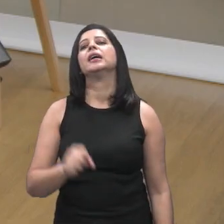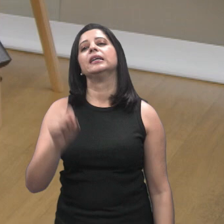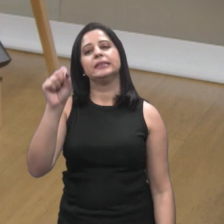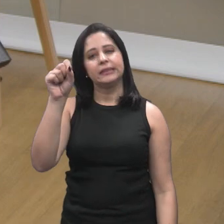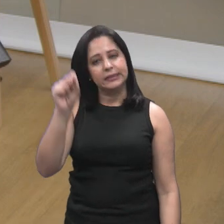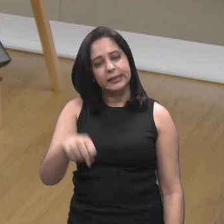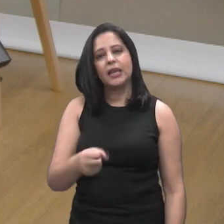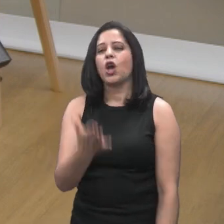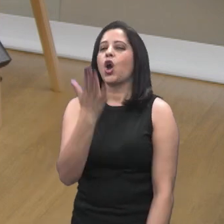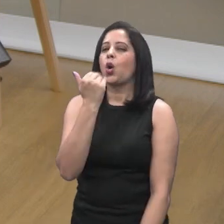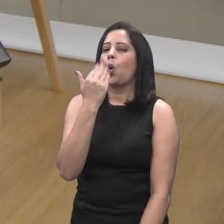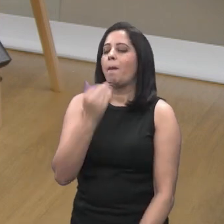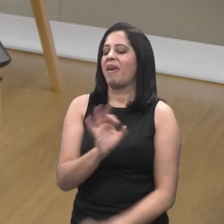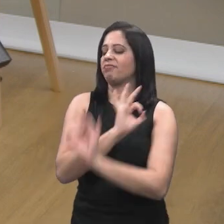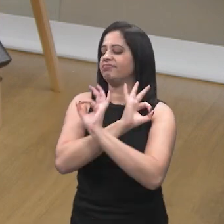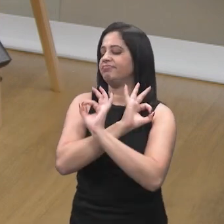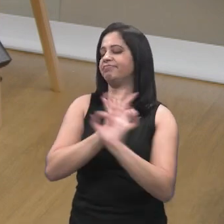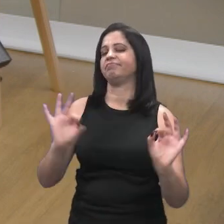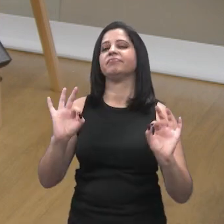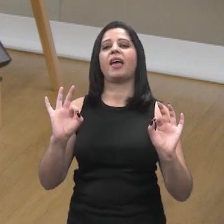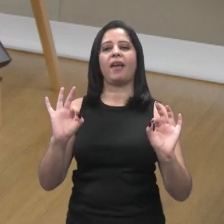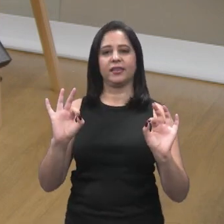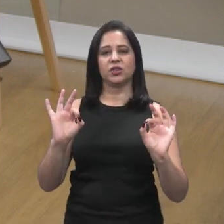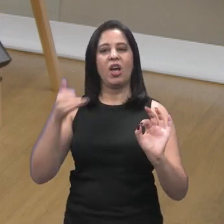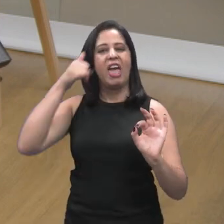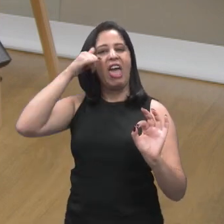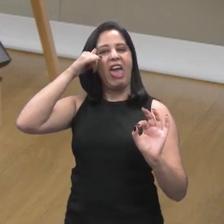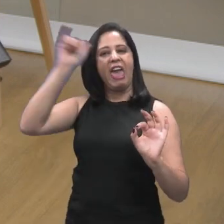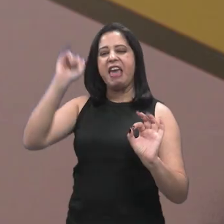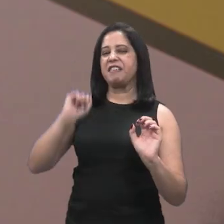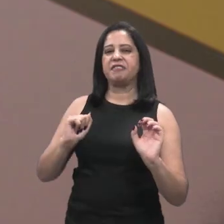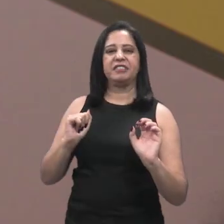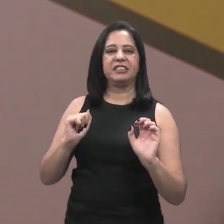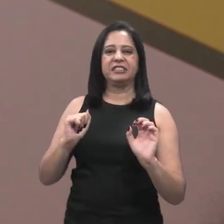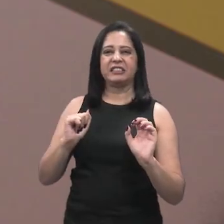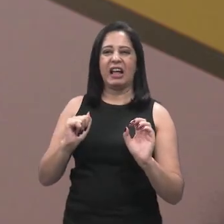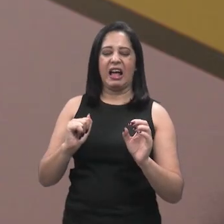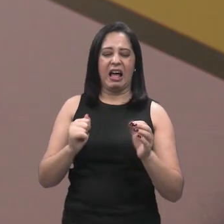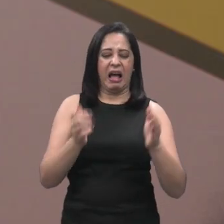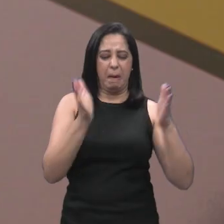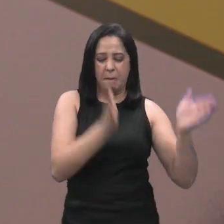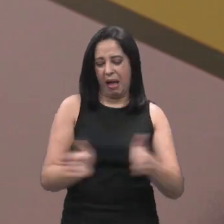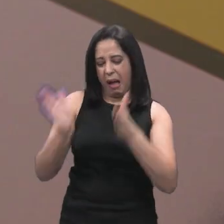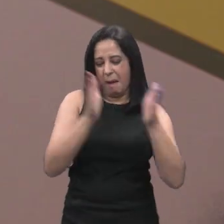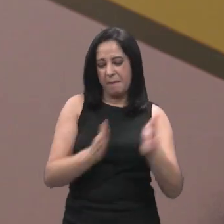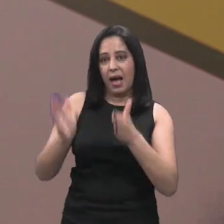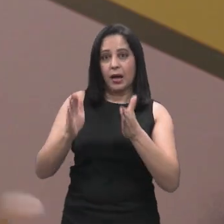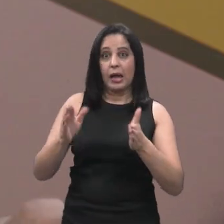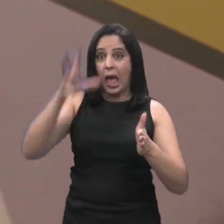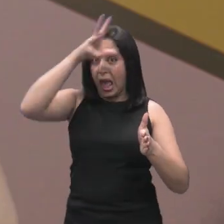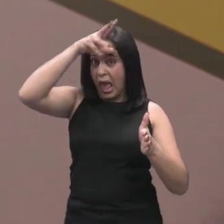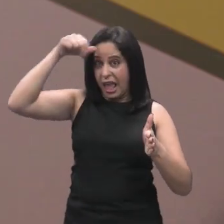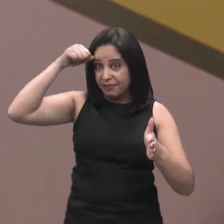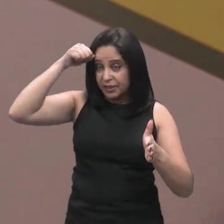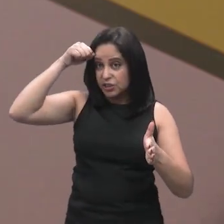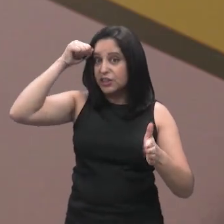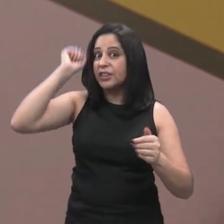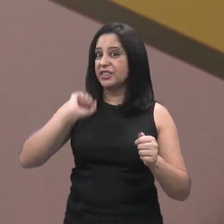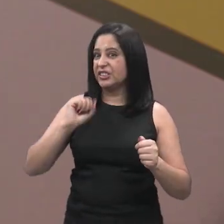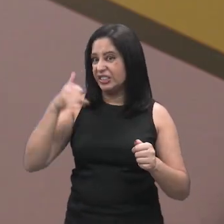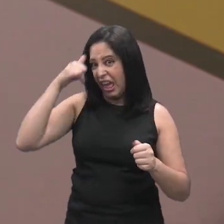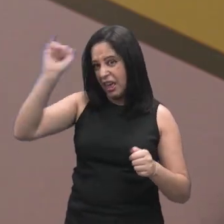Simplesmente comer bem, comer limpo, que a gente fala, né? Evitar o máximo possível os embutidos,